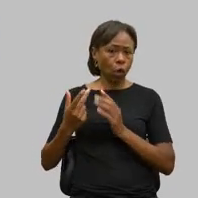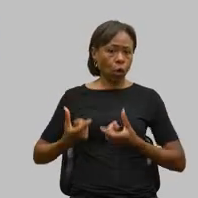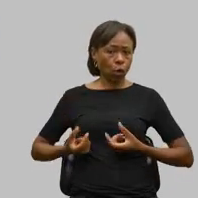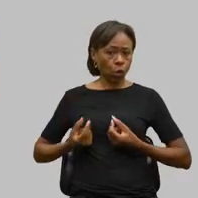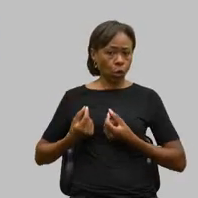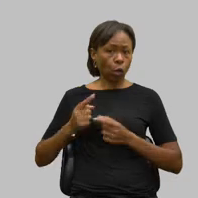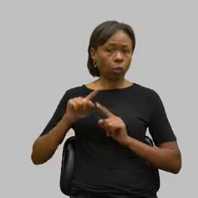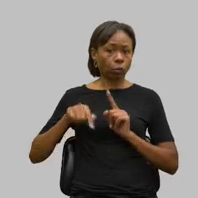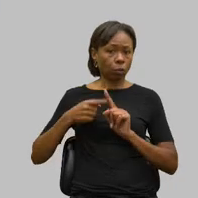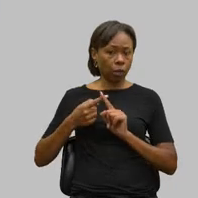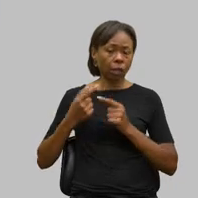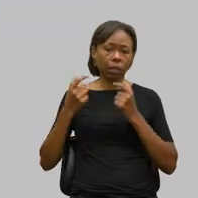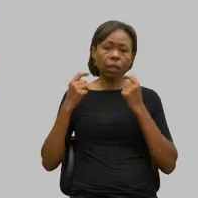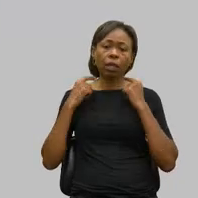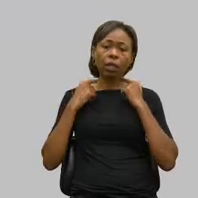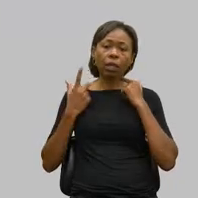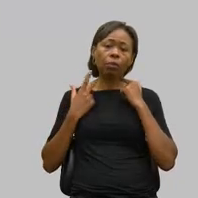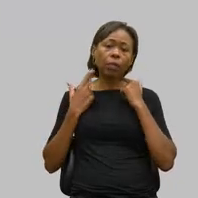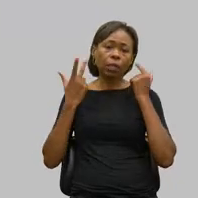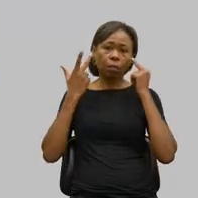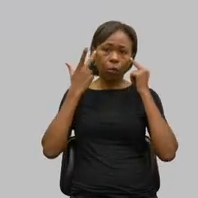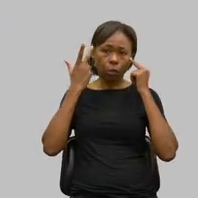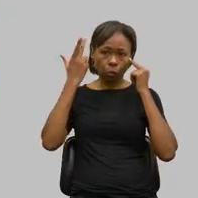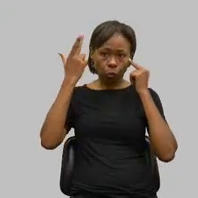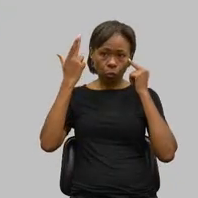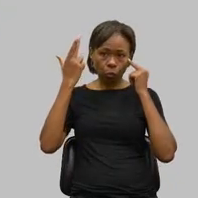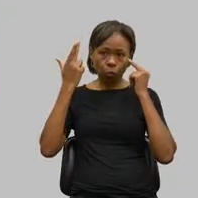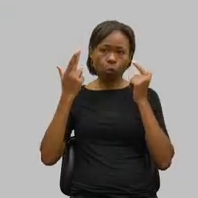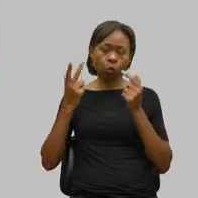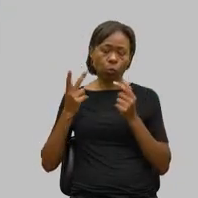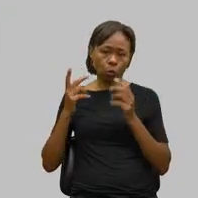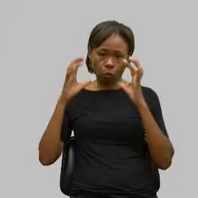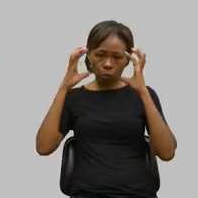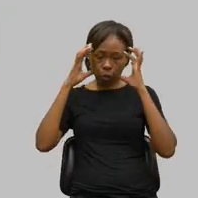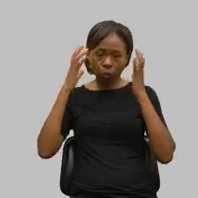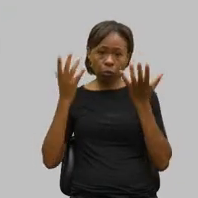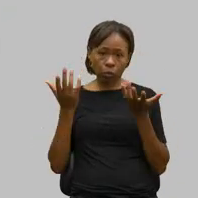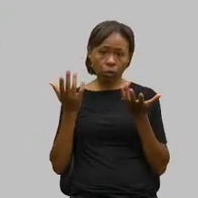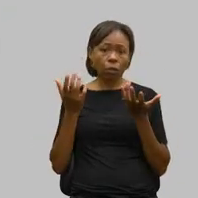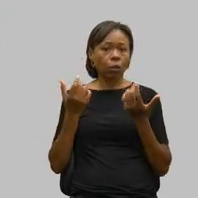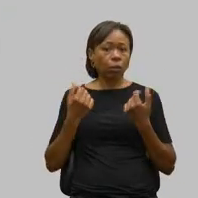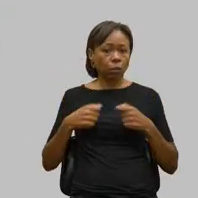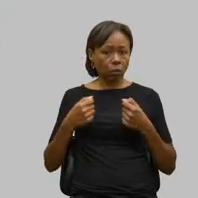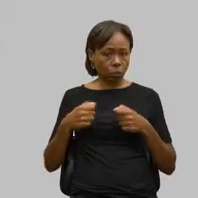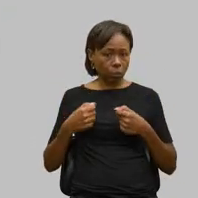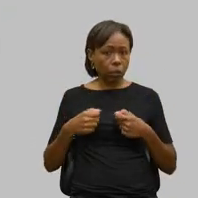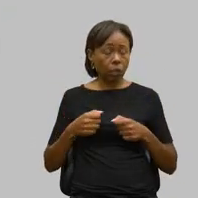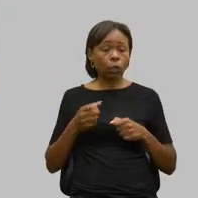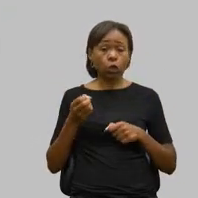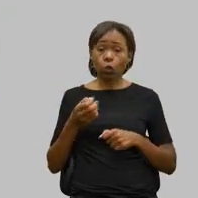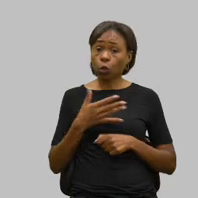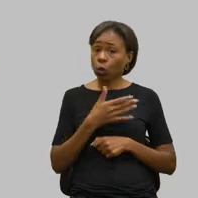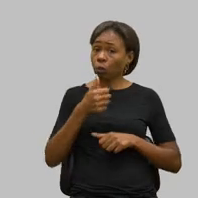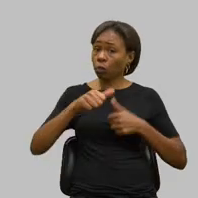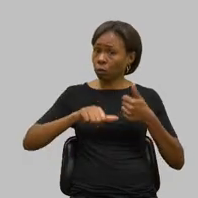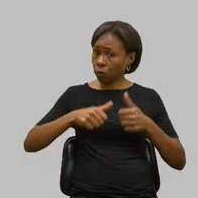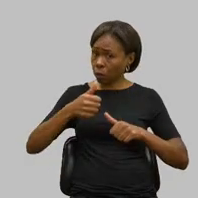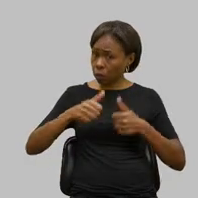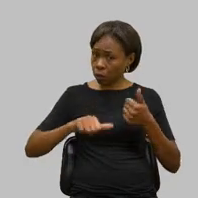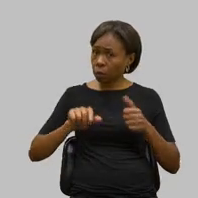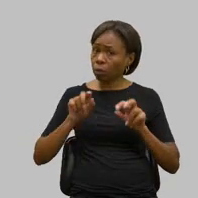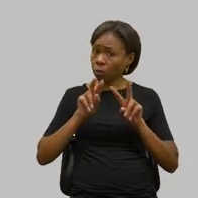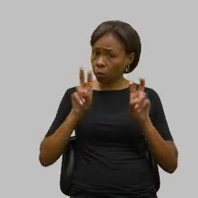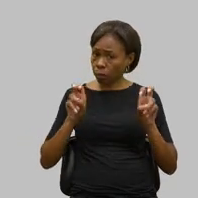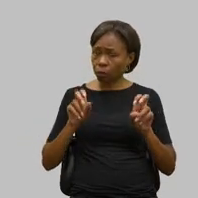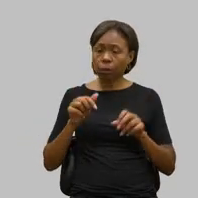Então, eu acho, viu, Poli, que tem que fazer uma nova avaliação disso aí. Eu queria passar